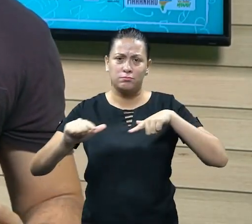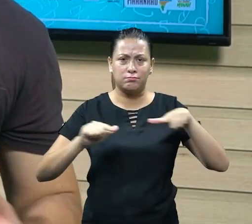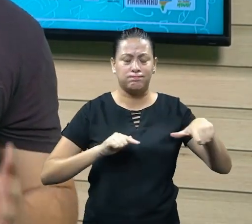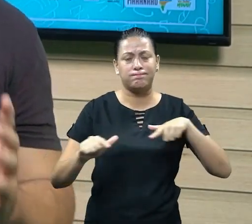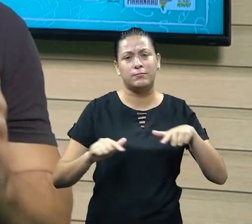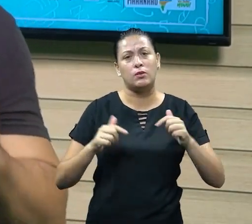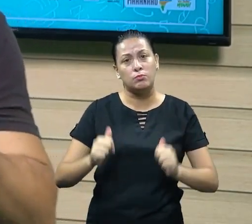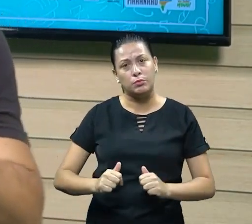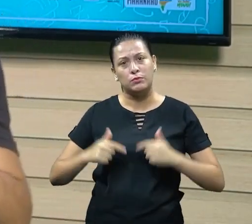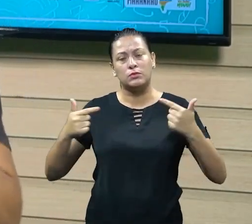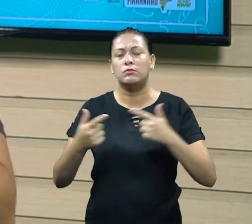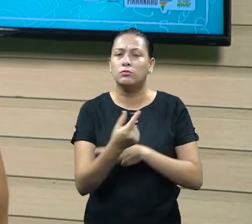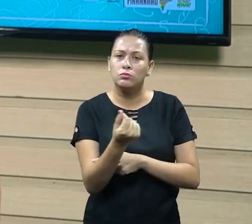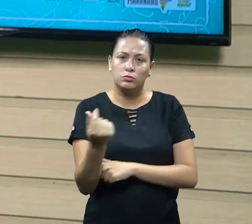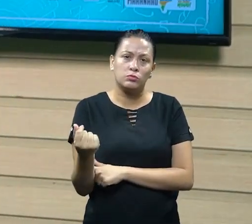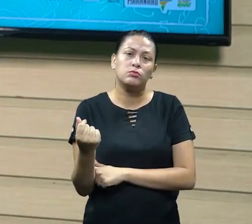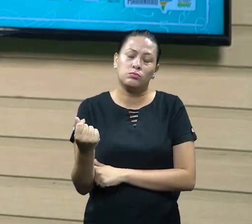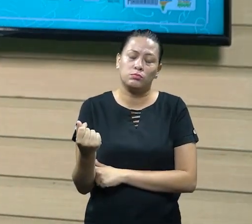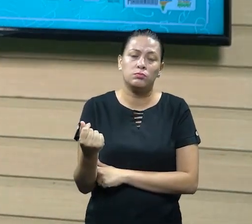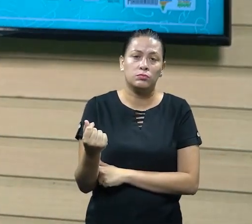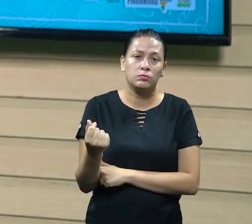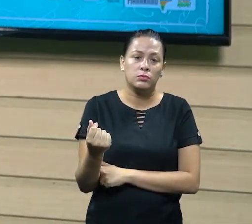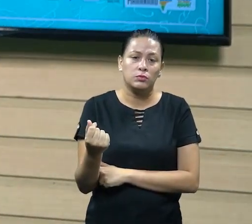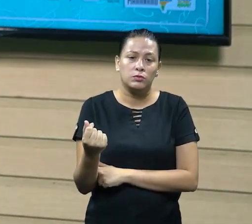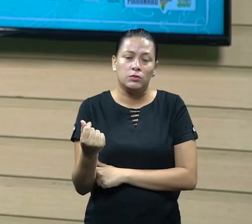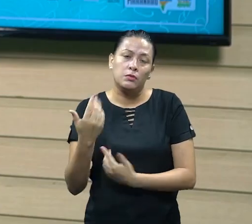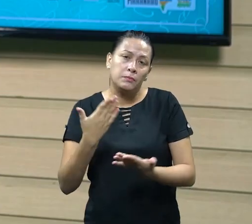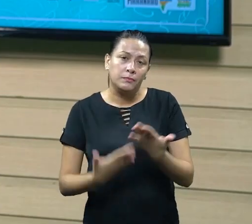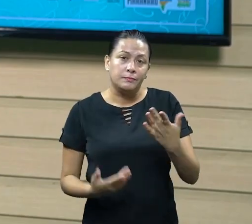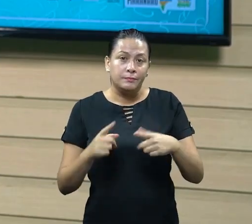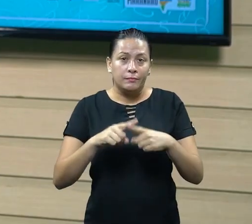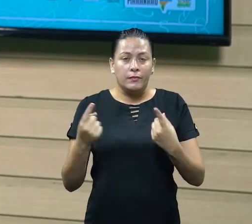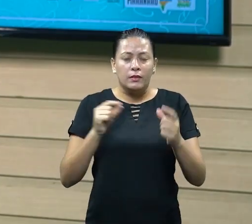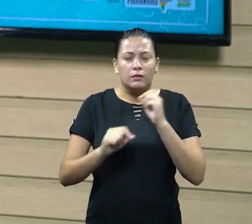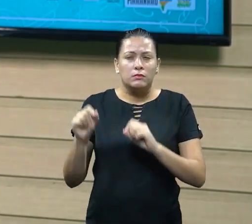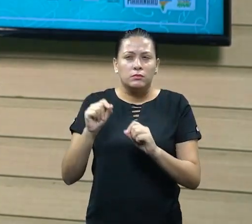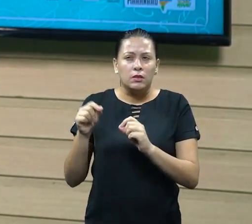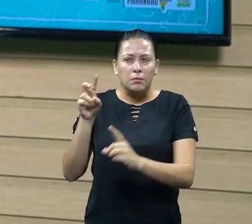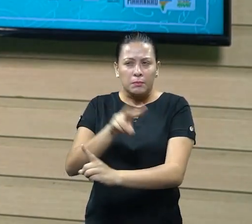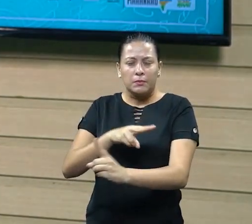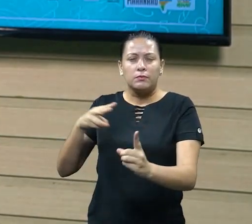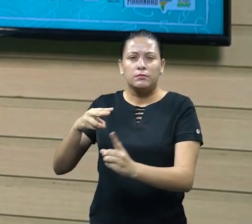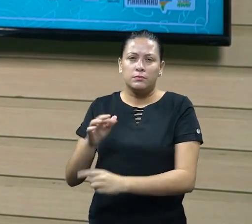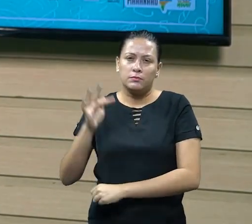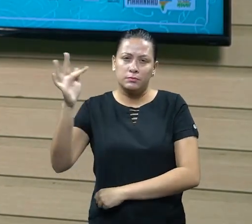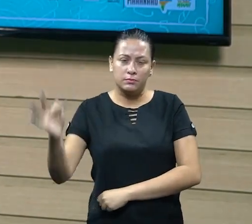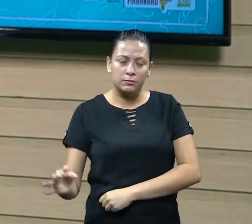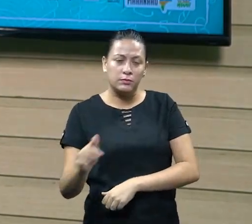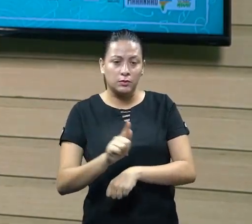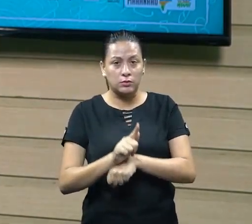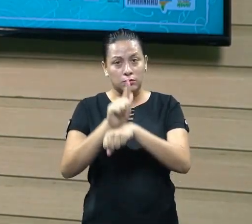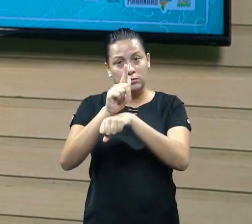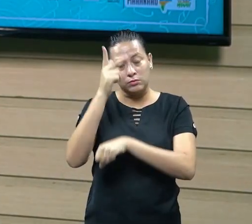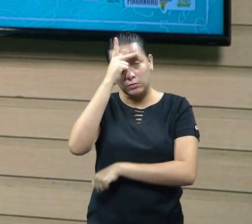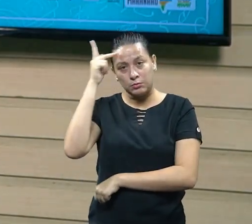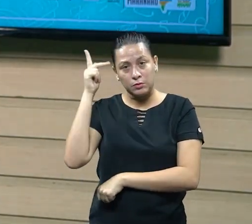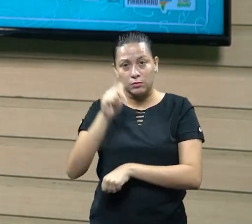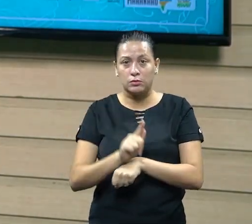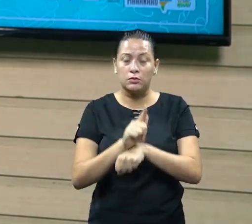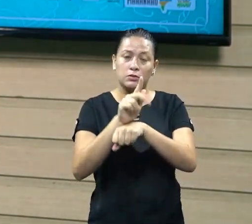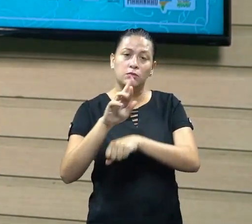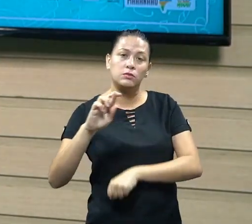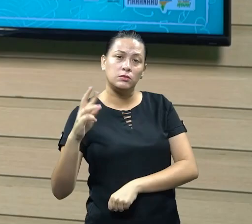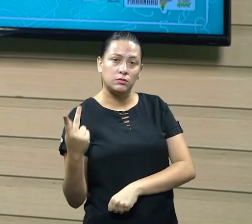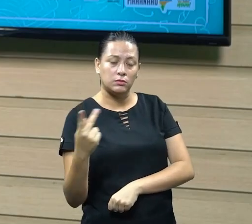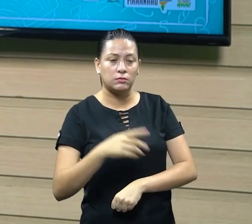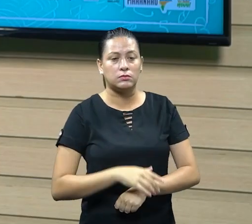financeiro caiu, né? Então, pessoas. Então não tem como falar nesse olhar do futuro, essa gestão de pessoas, essa gestão de RH, sem não